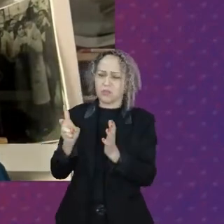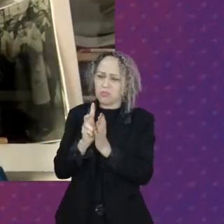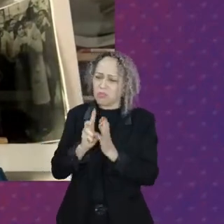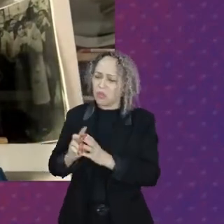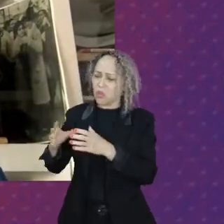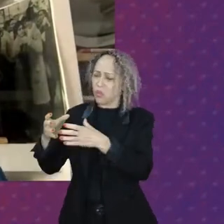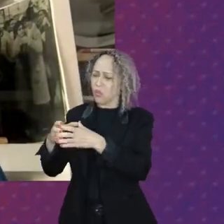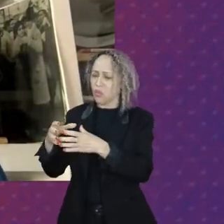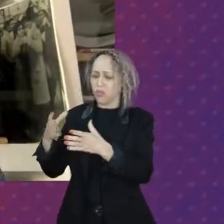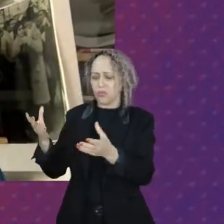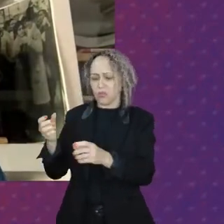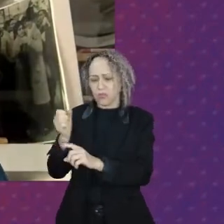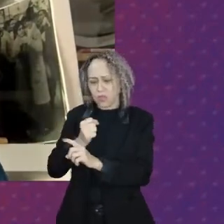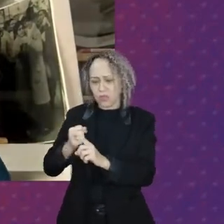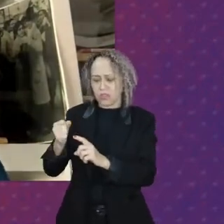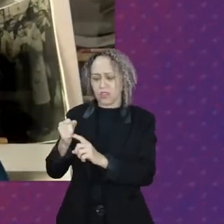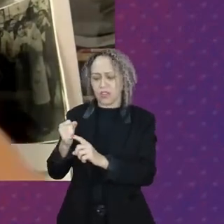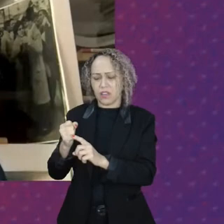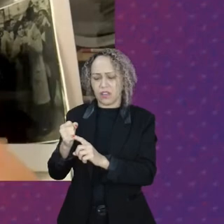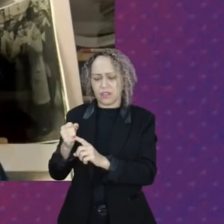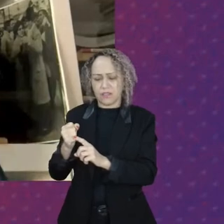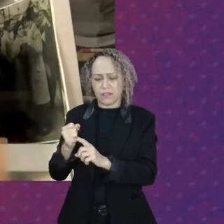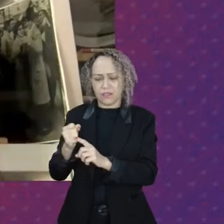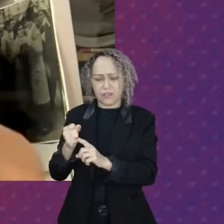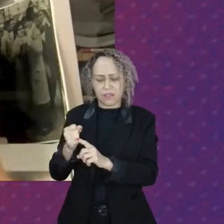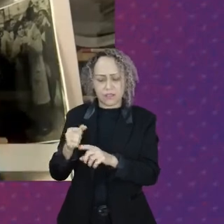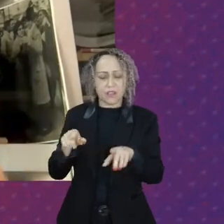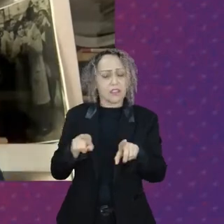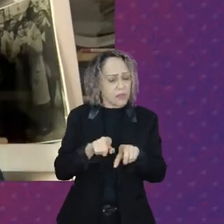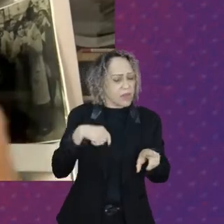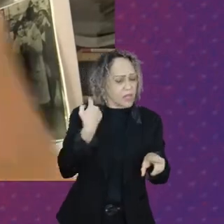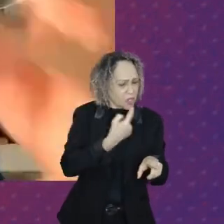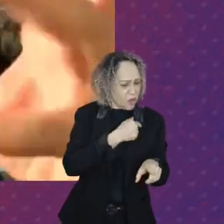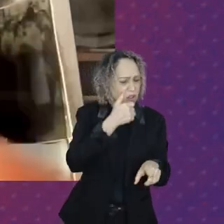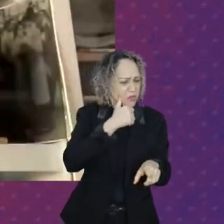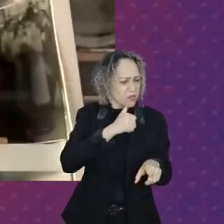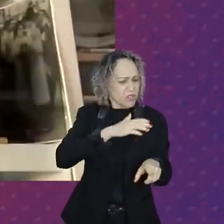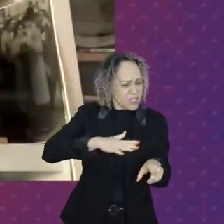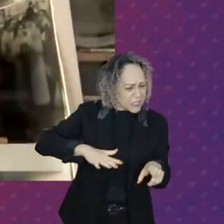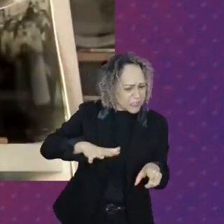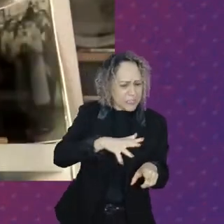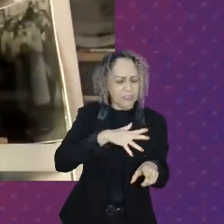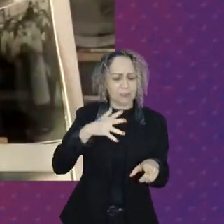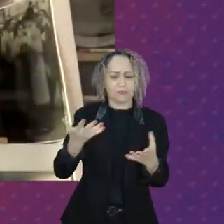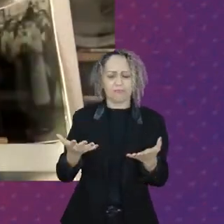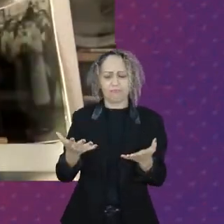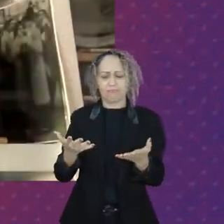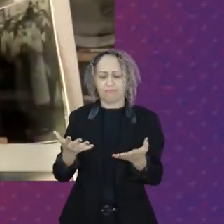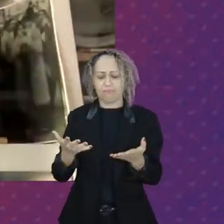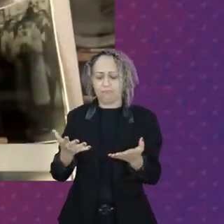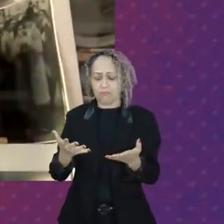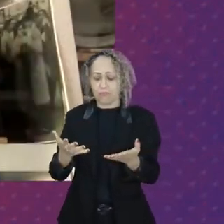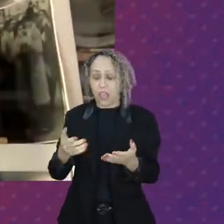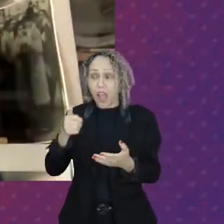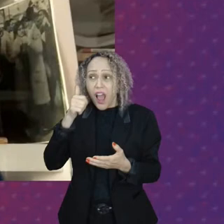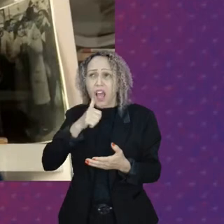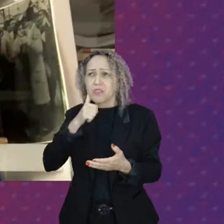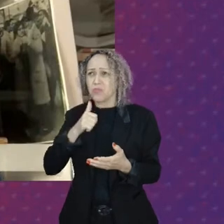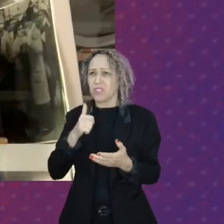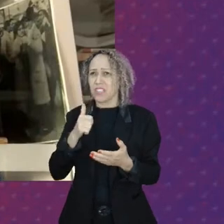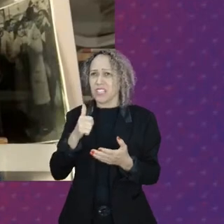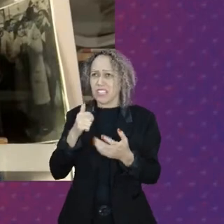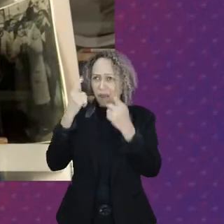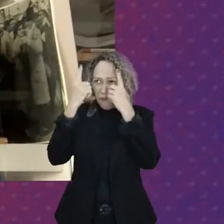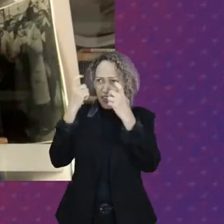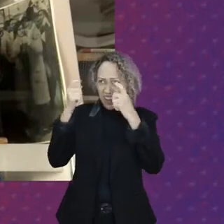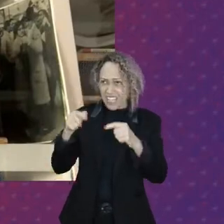da desigualdade e fazer pulsar uma sociedade que quer a transformação, que não aceita a